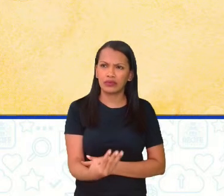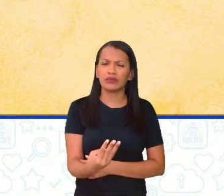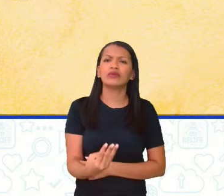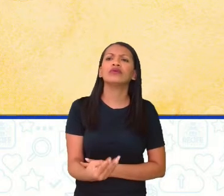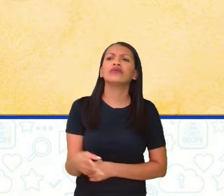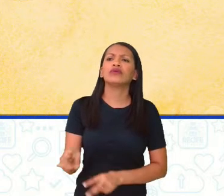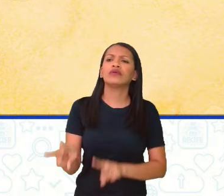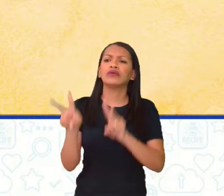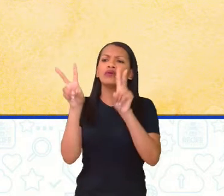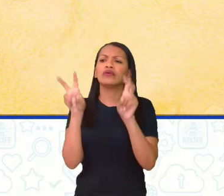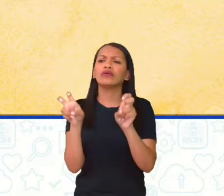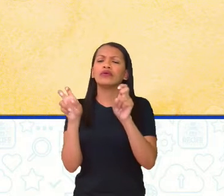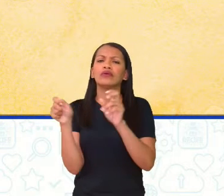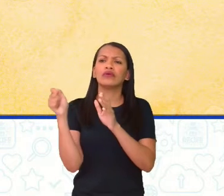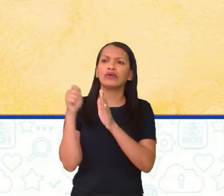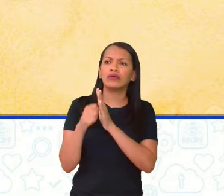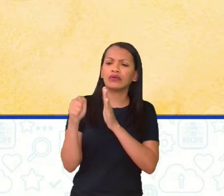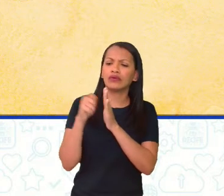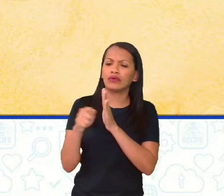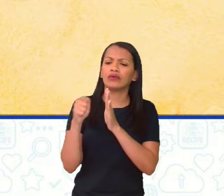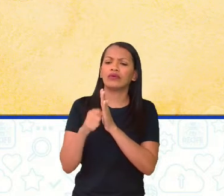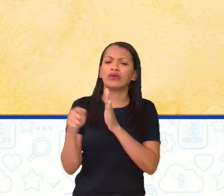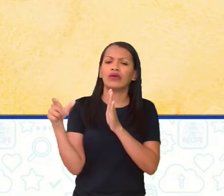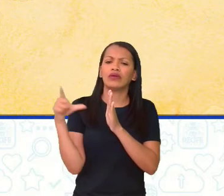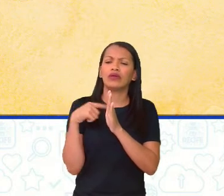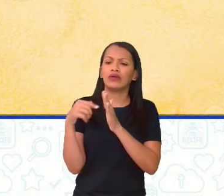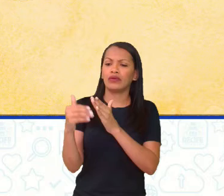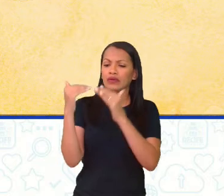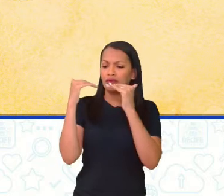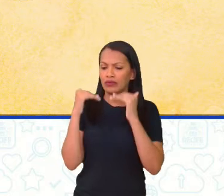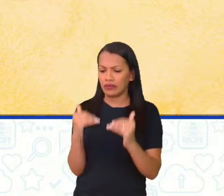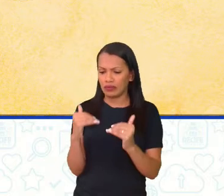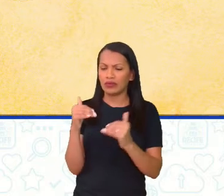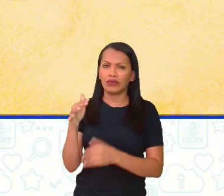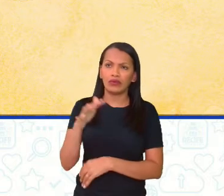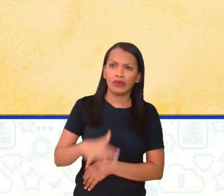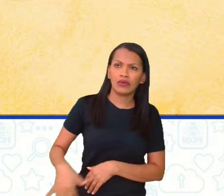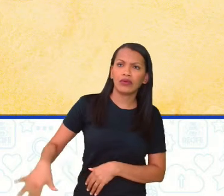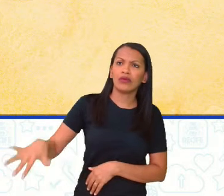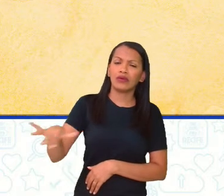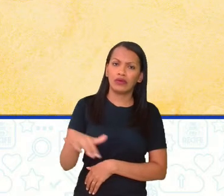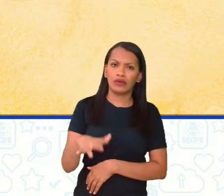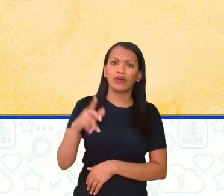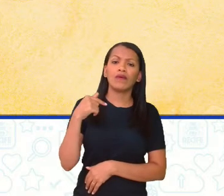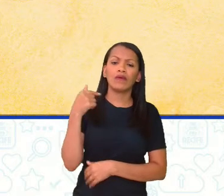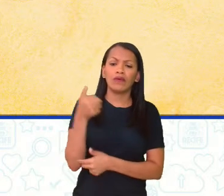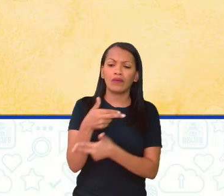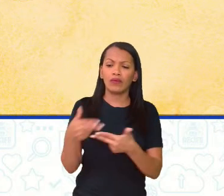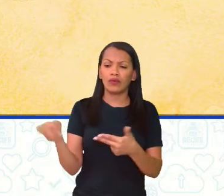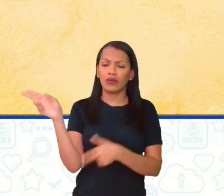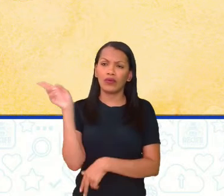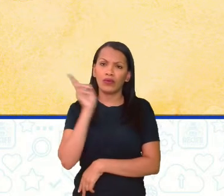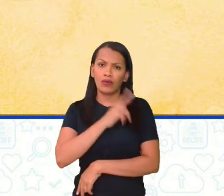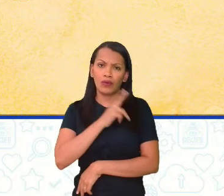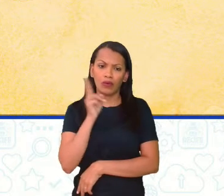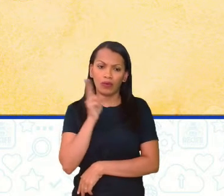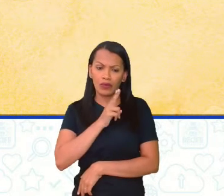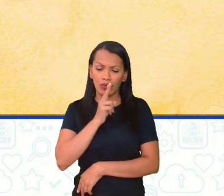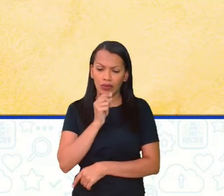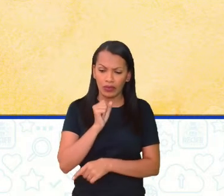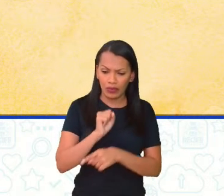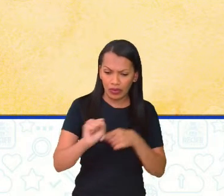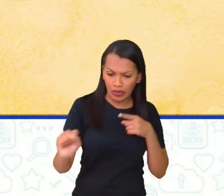o tema escrito, e aí abaixo tem o objetivo geral, que é adotar medidas urgentes para combater